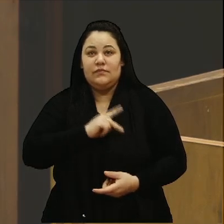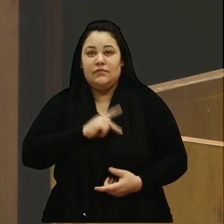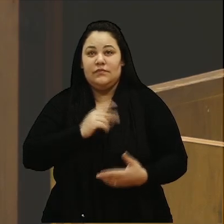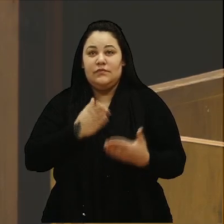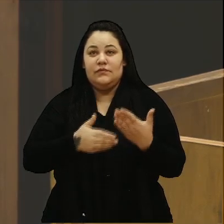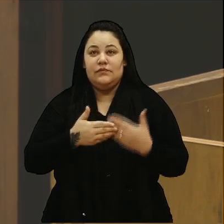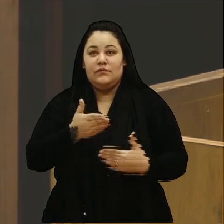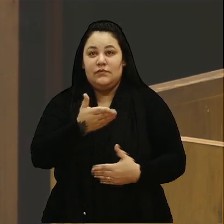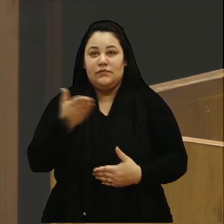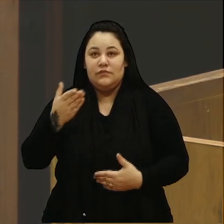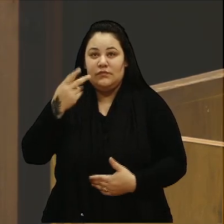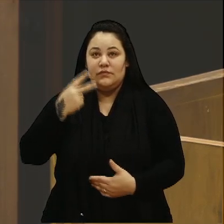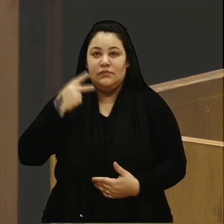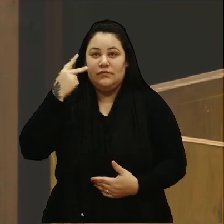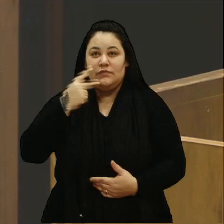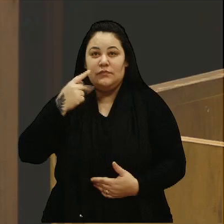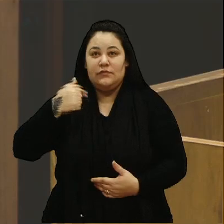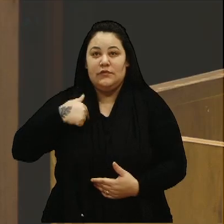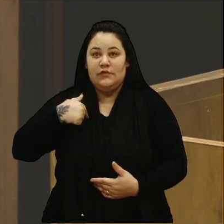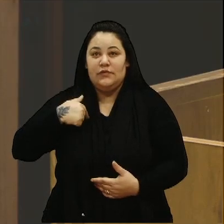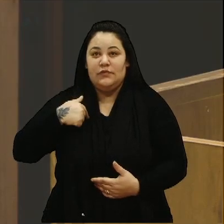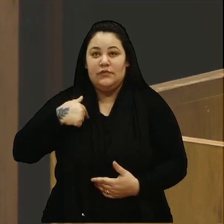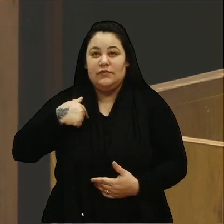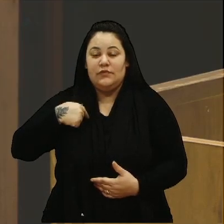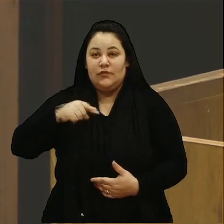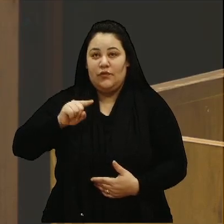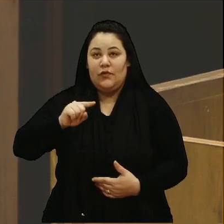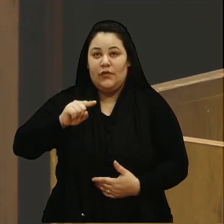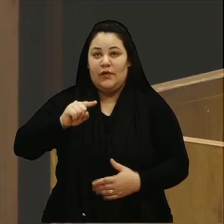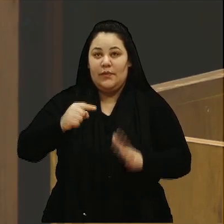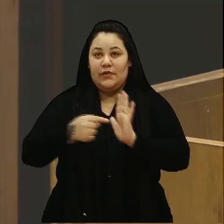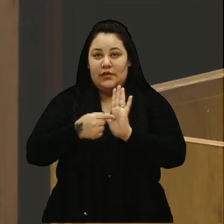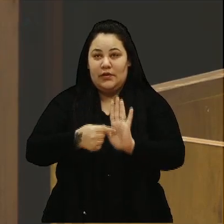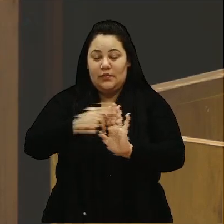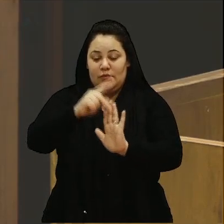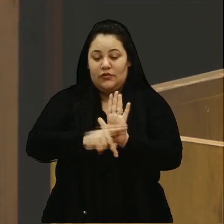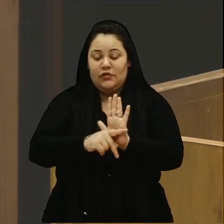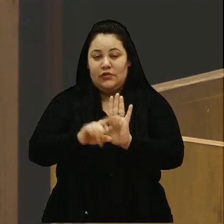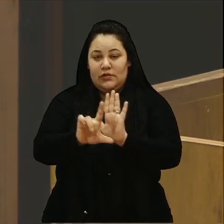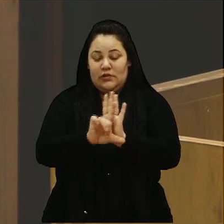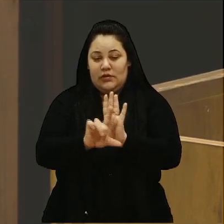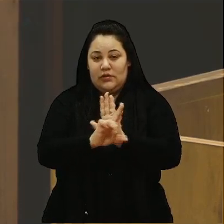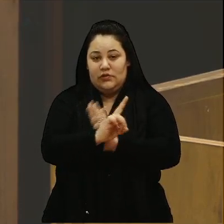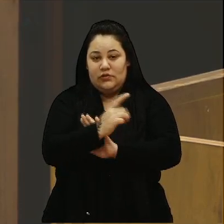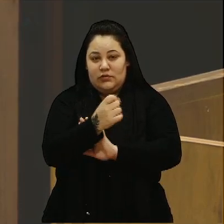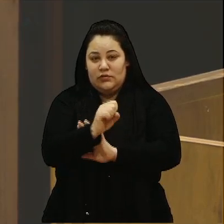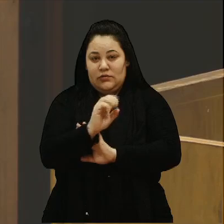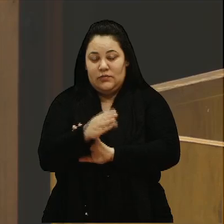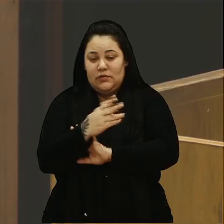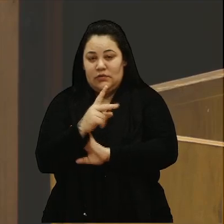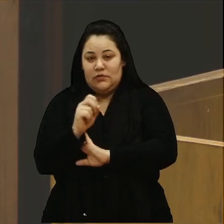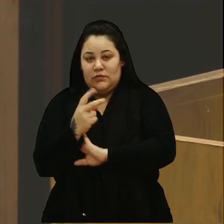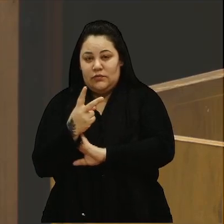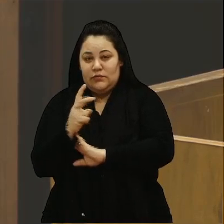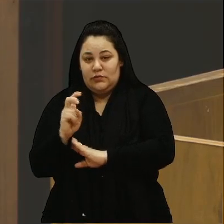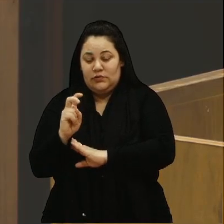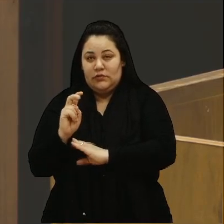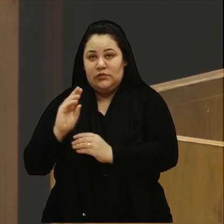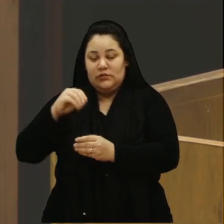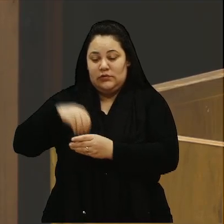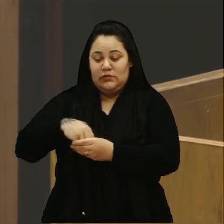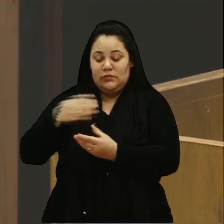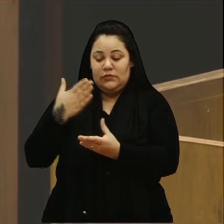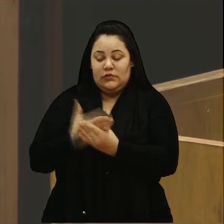senhores vereadores, venho apresentar o projeto de lei número 18 de 2025, constante no processo